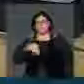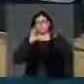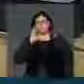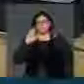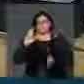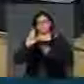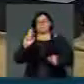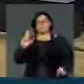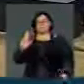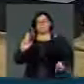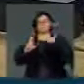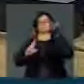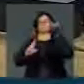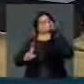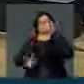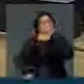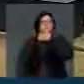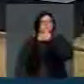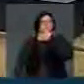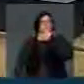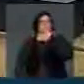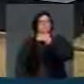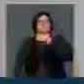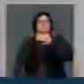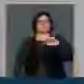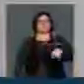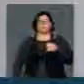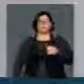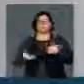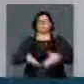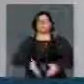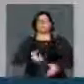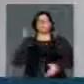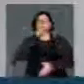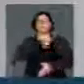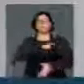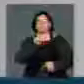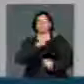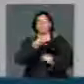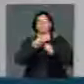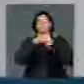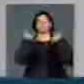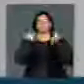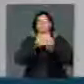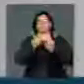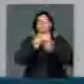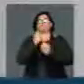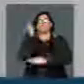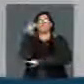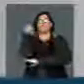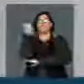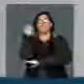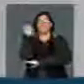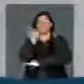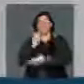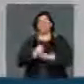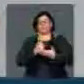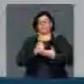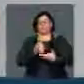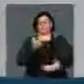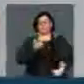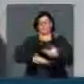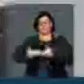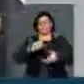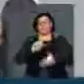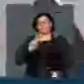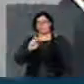Senhor presidente, senhoras e senhores parlamentares, tive o privilégio de participar do Seminário Gaúcho do Cooperativismo do Rio